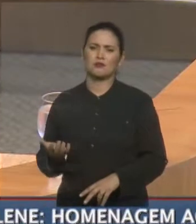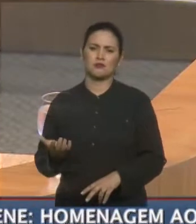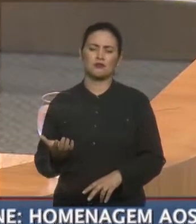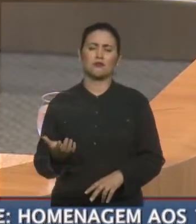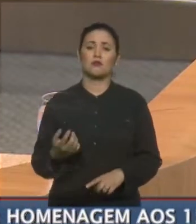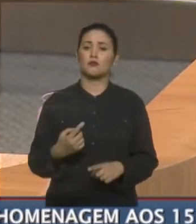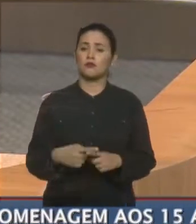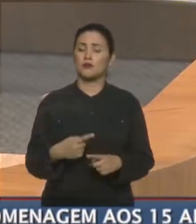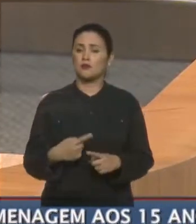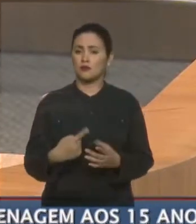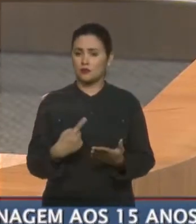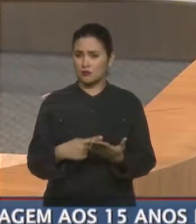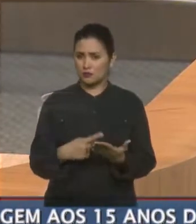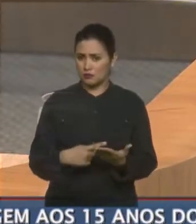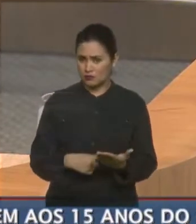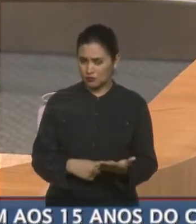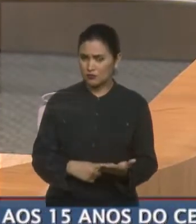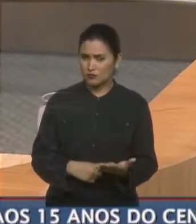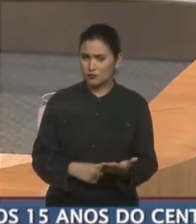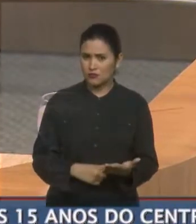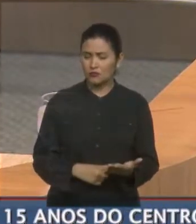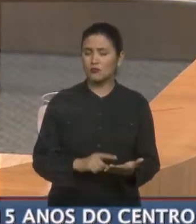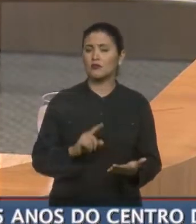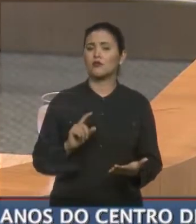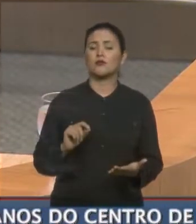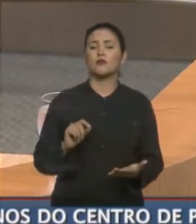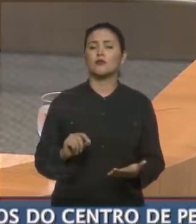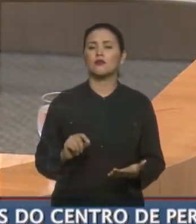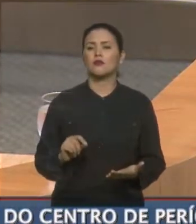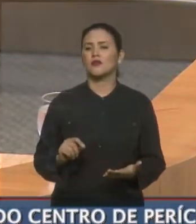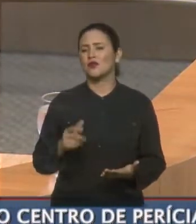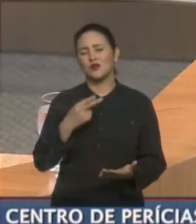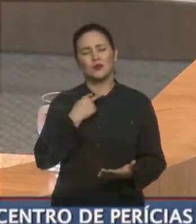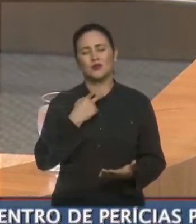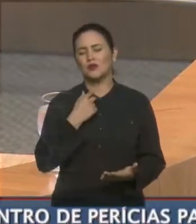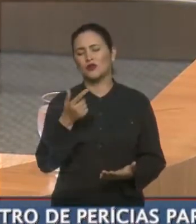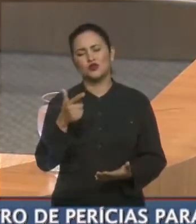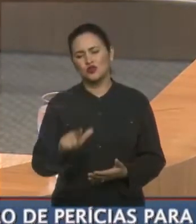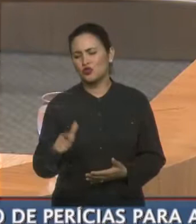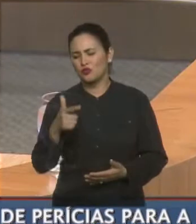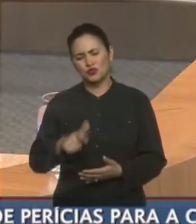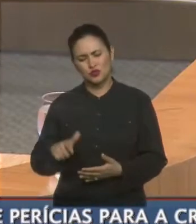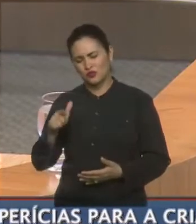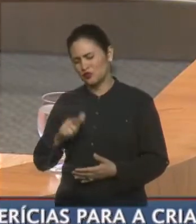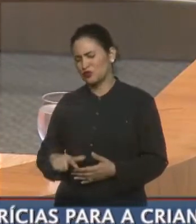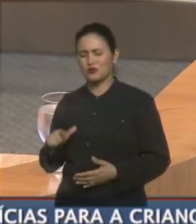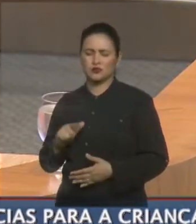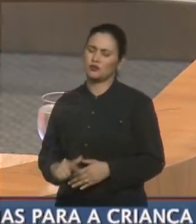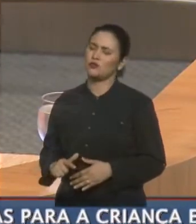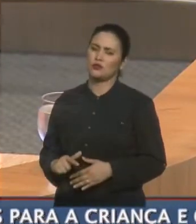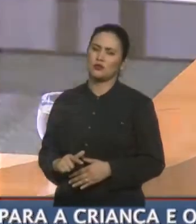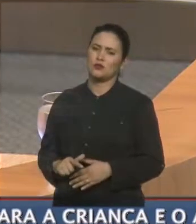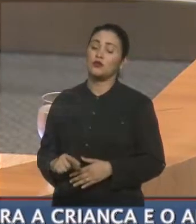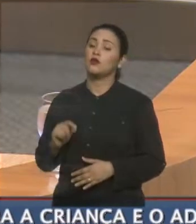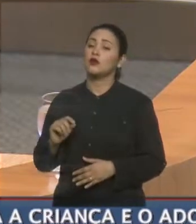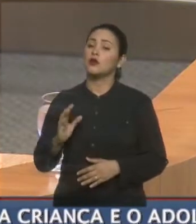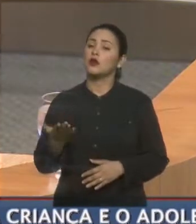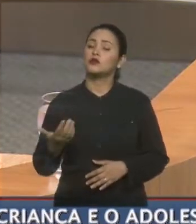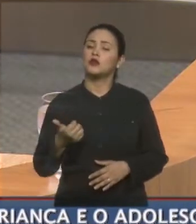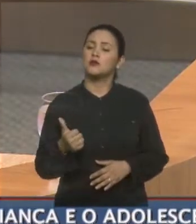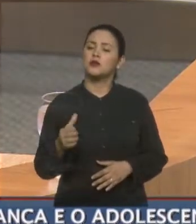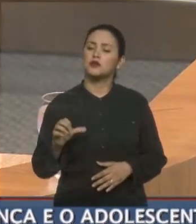repetição, para que casos como que nós vivemos, que nós enfrentamos nos anos 90, não venham a se repetir mais no